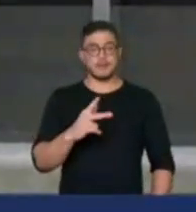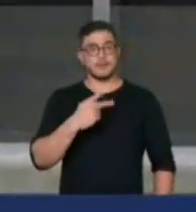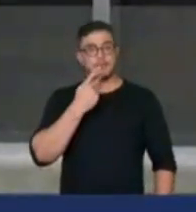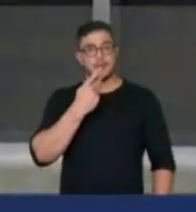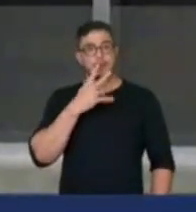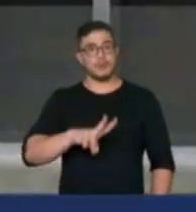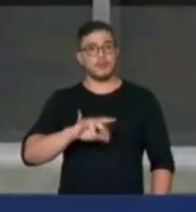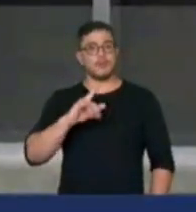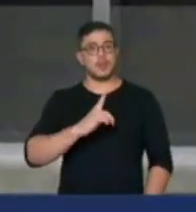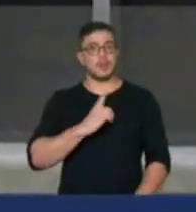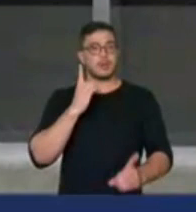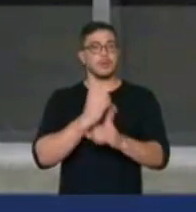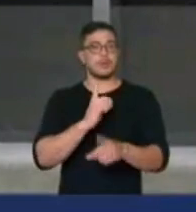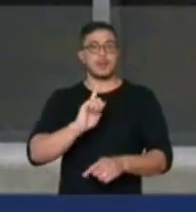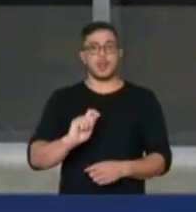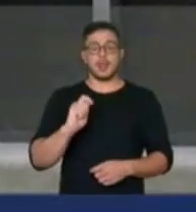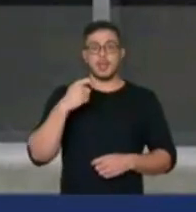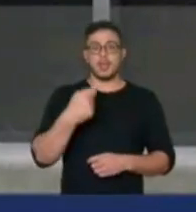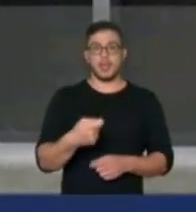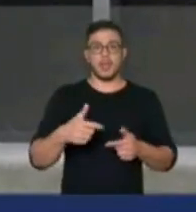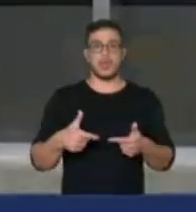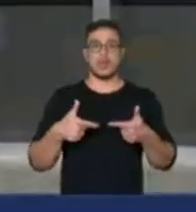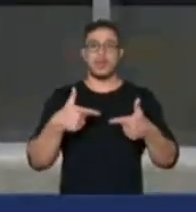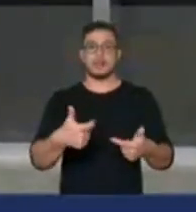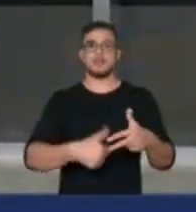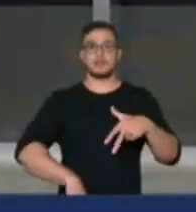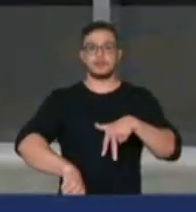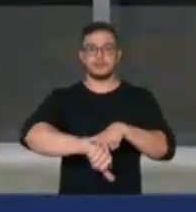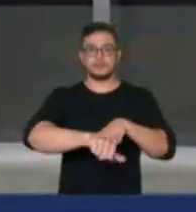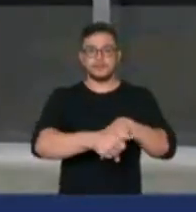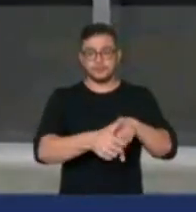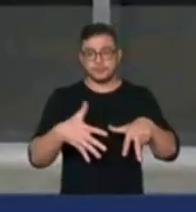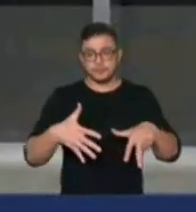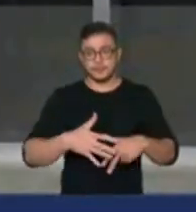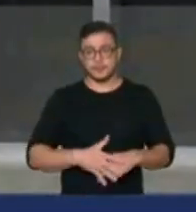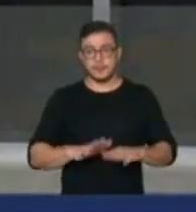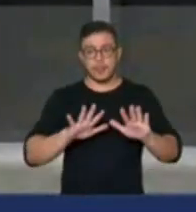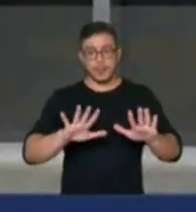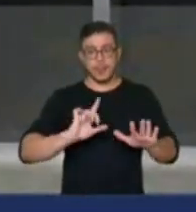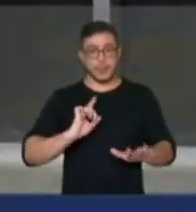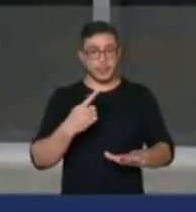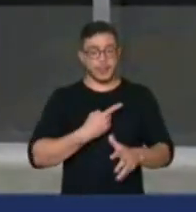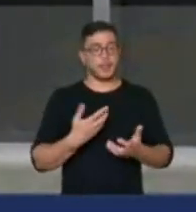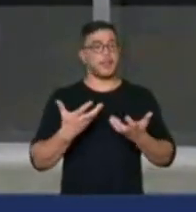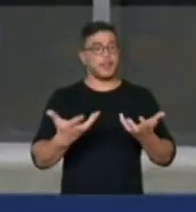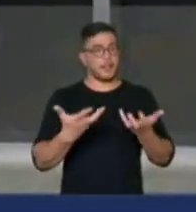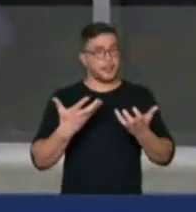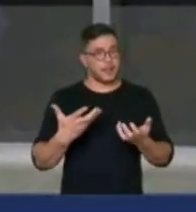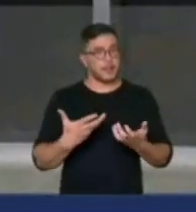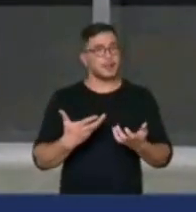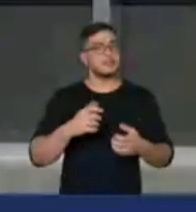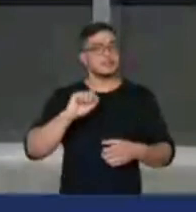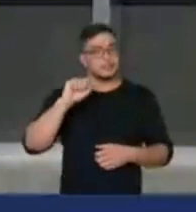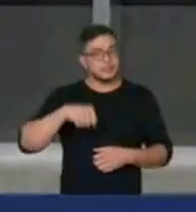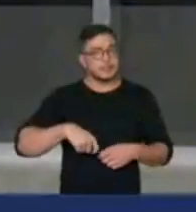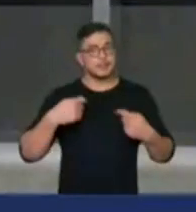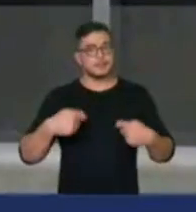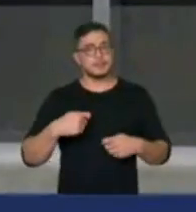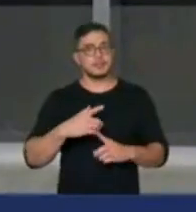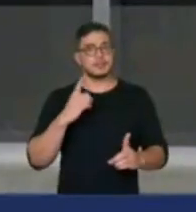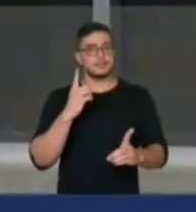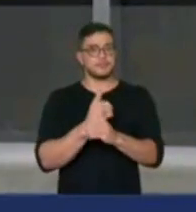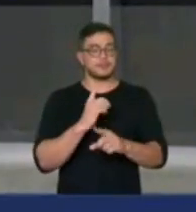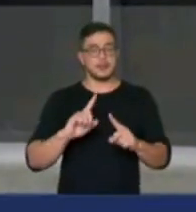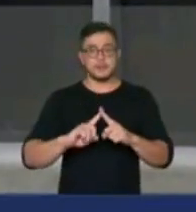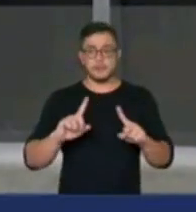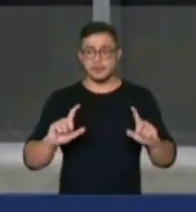bem, queremos que sejam identificados. Até porque alguns bolsonaristas vêm dizendo que eles não têm nada a